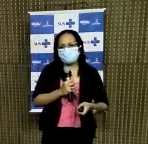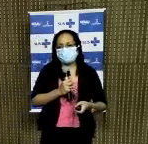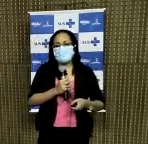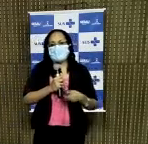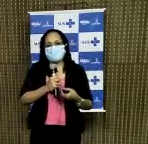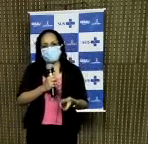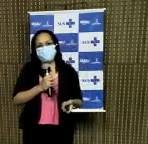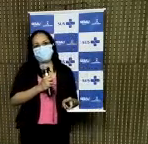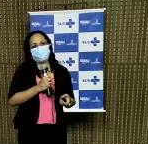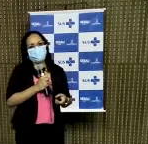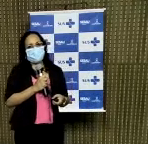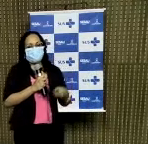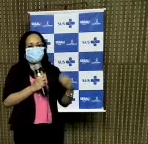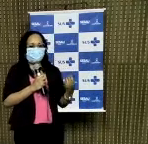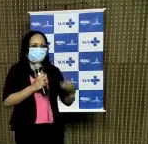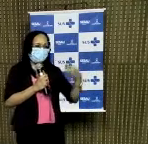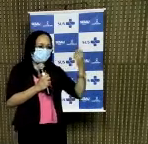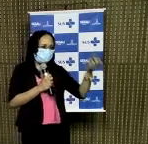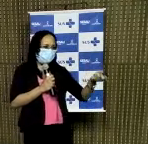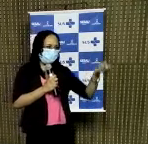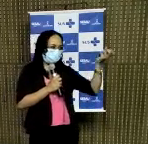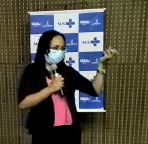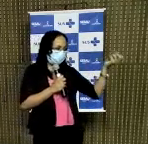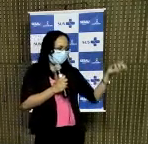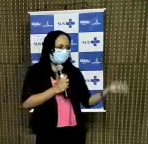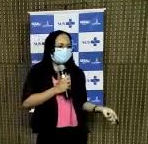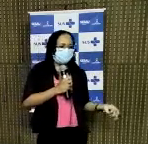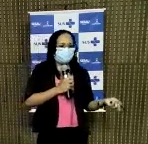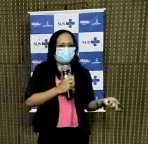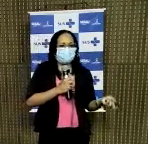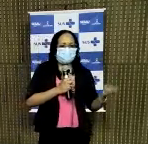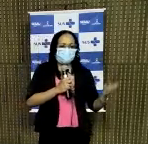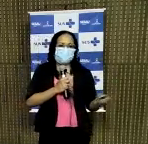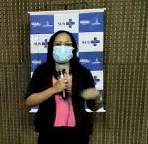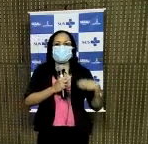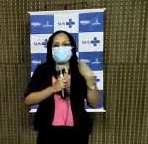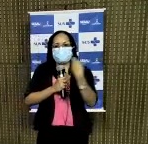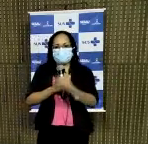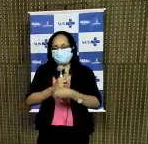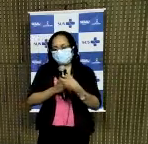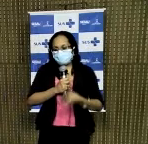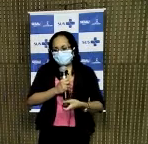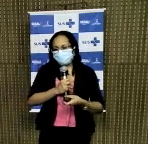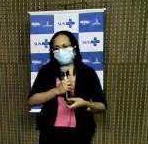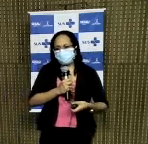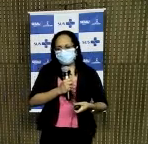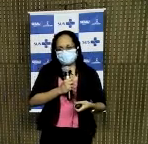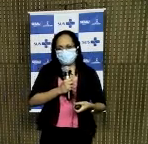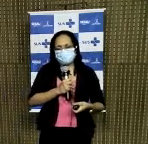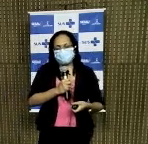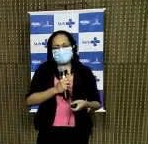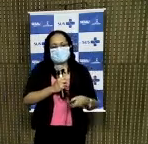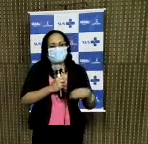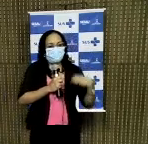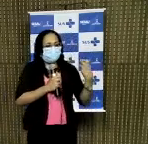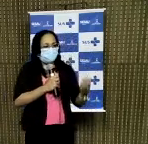importância, porque é um profissional qualificado, mas que fica preso dentro da farmácia, não conseguindo fazer esses atendimentos,